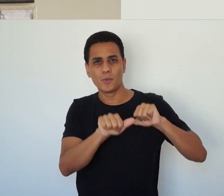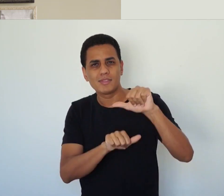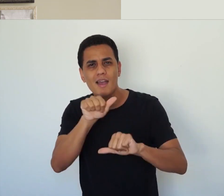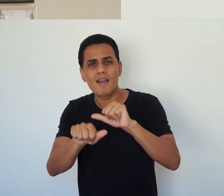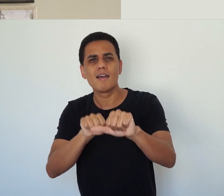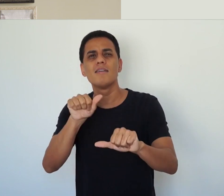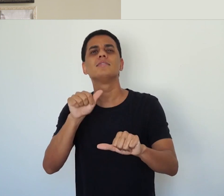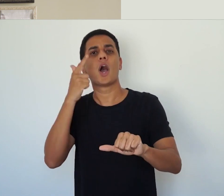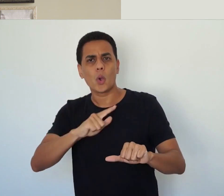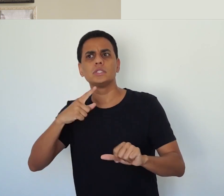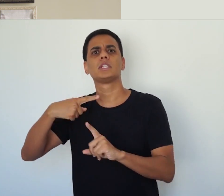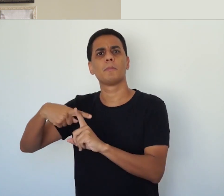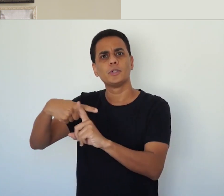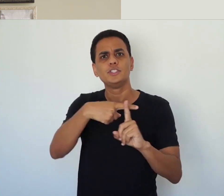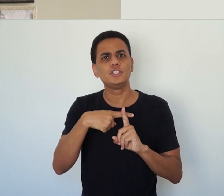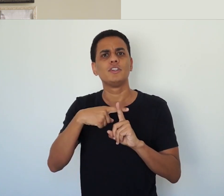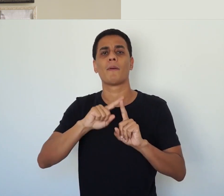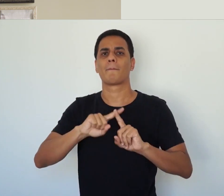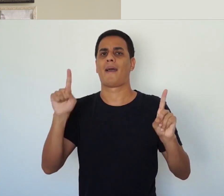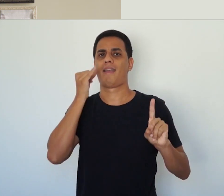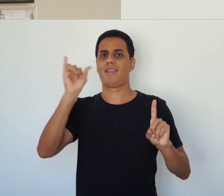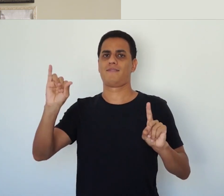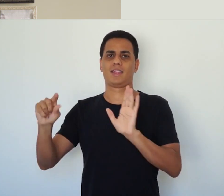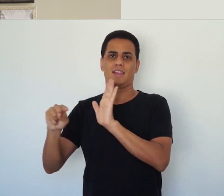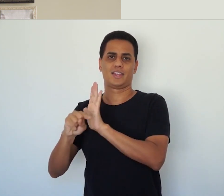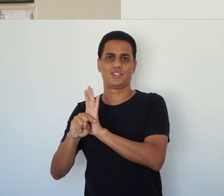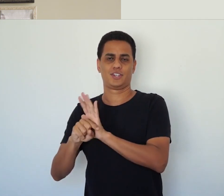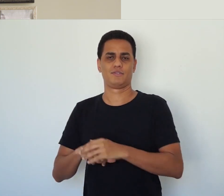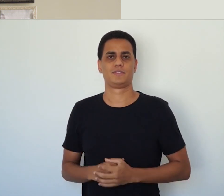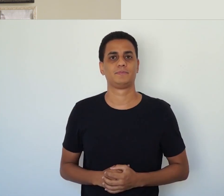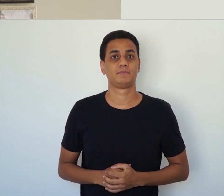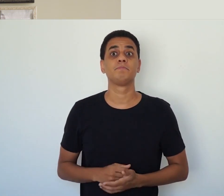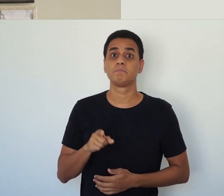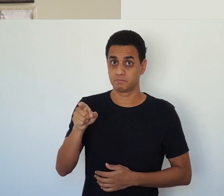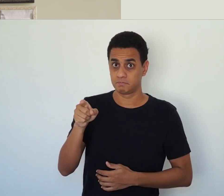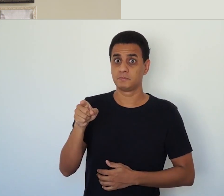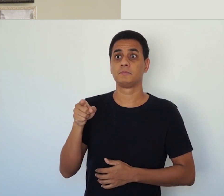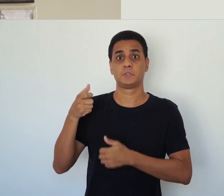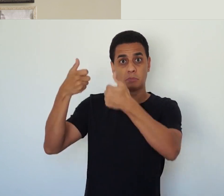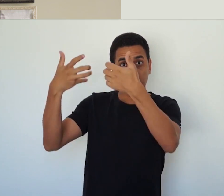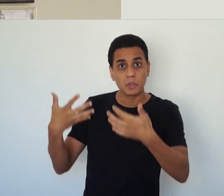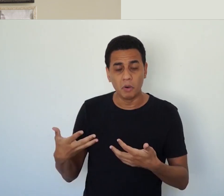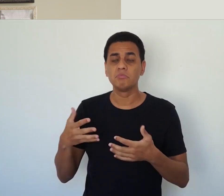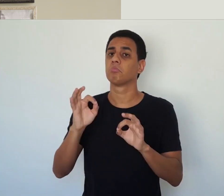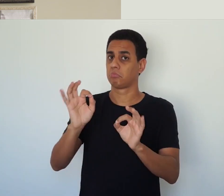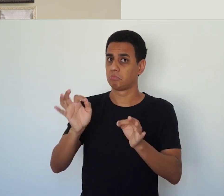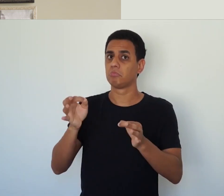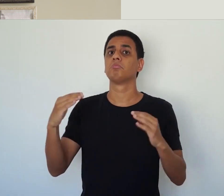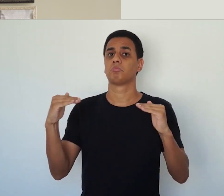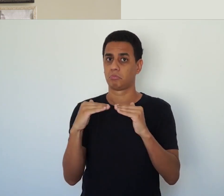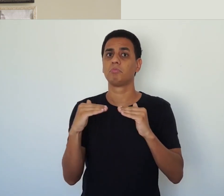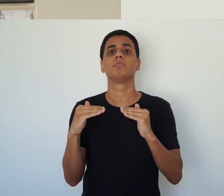garantir que a transformação e a mudança sejam positivas e não negativas. Então isso foi uma afirmação muito importante,